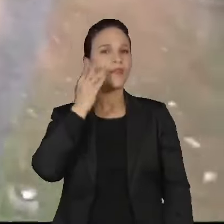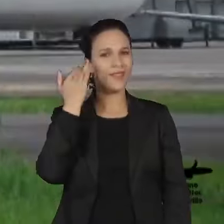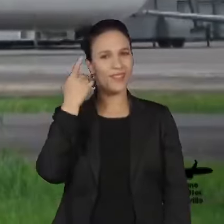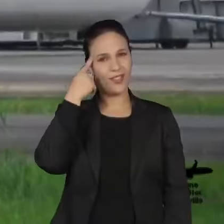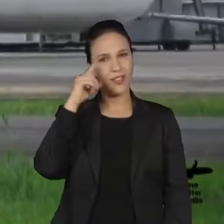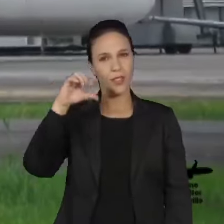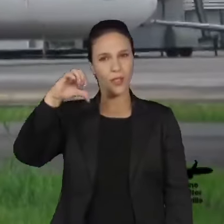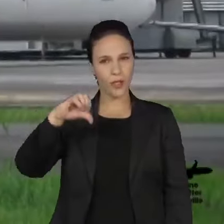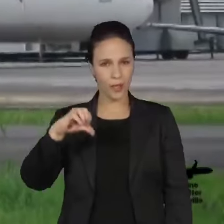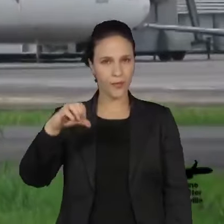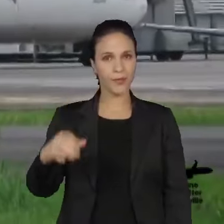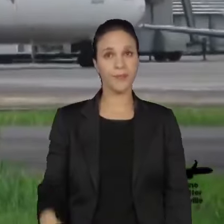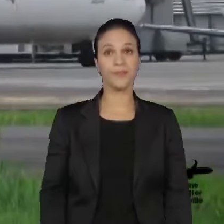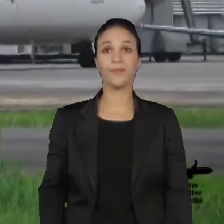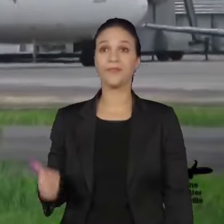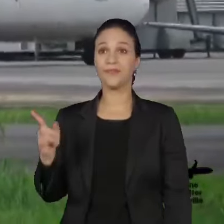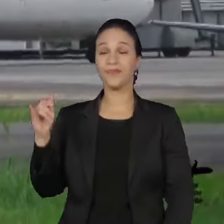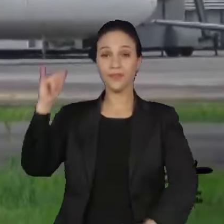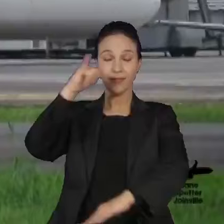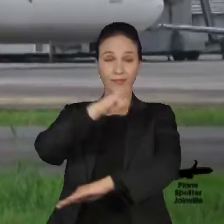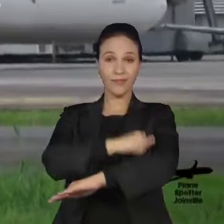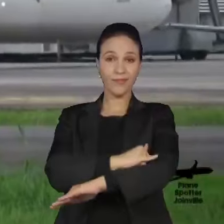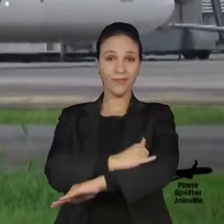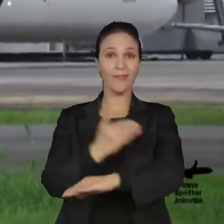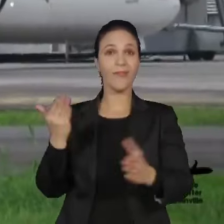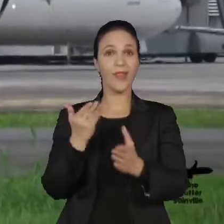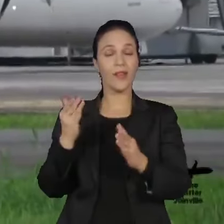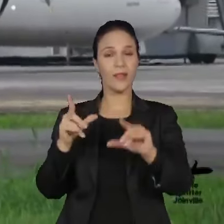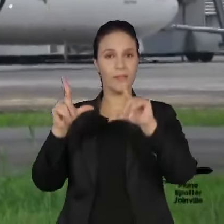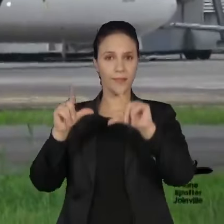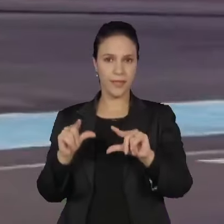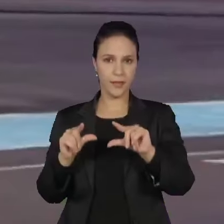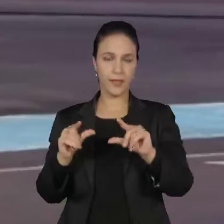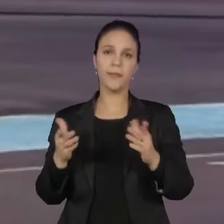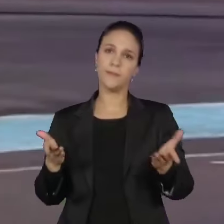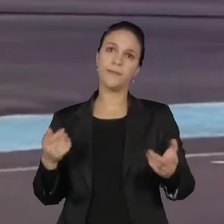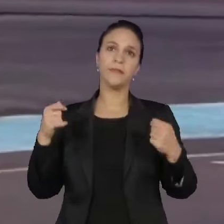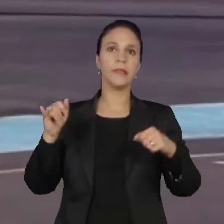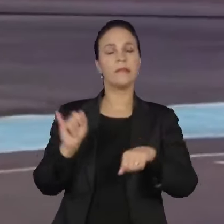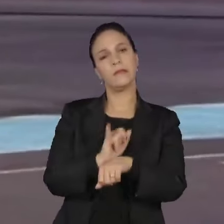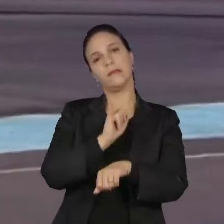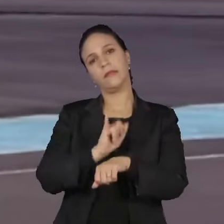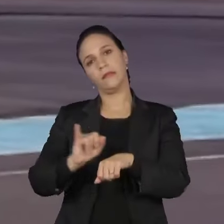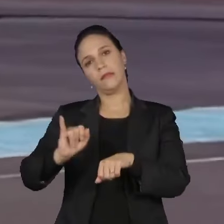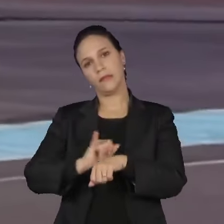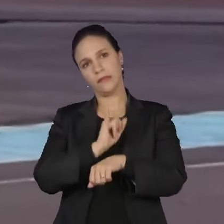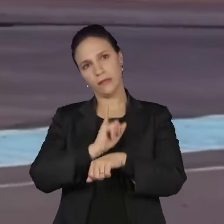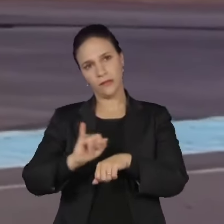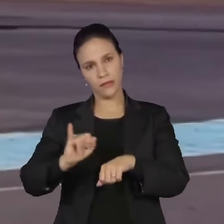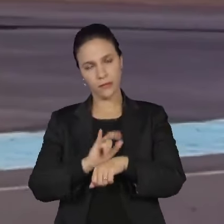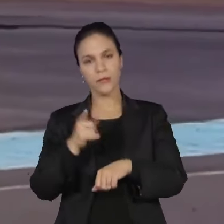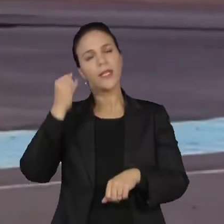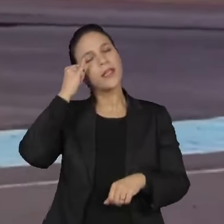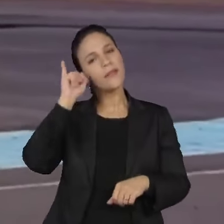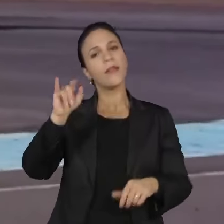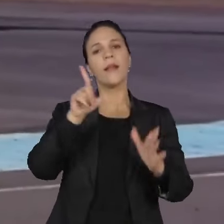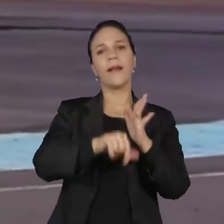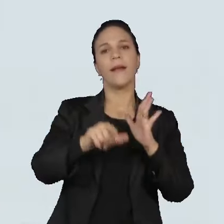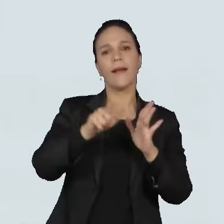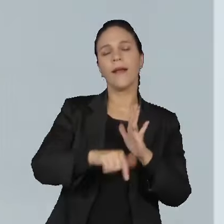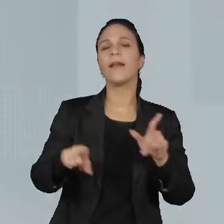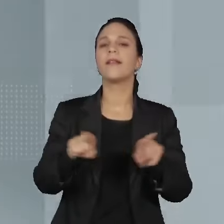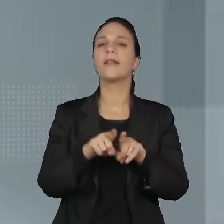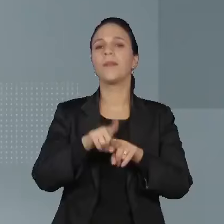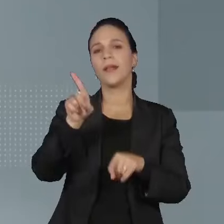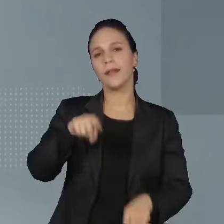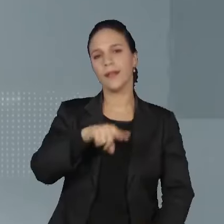9 com uma aeronave a menos na Frota foi preciso um ajuste para reduzir atrasos e cancelamentos